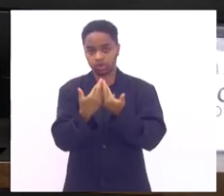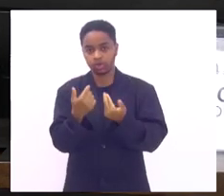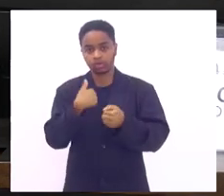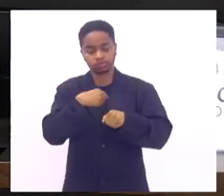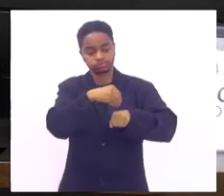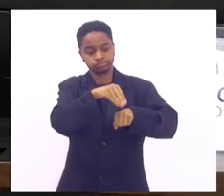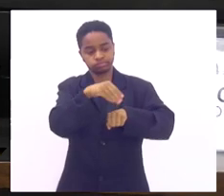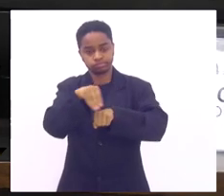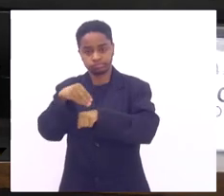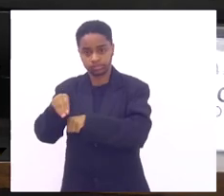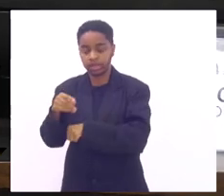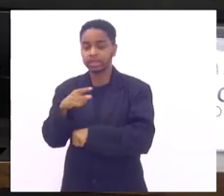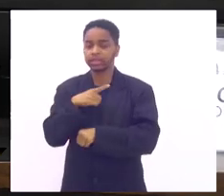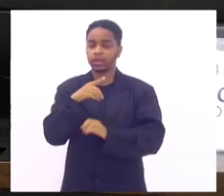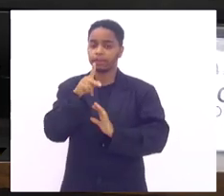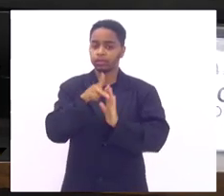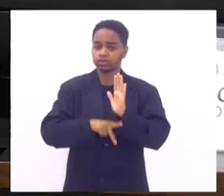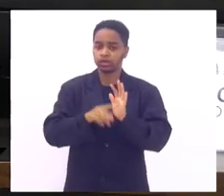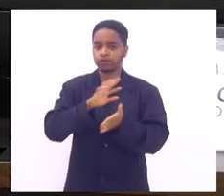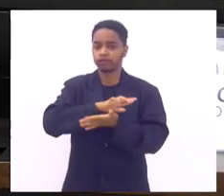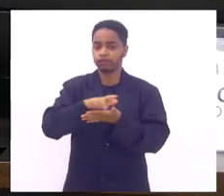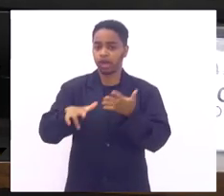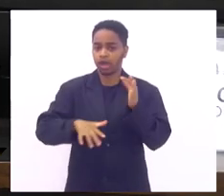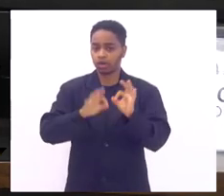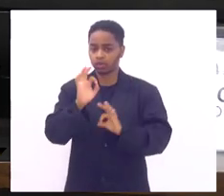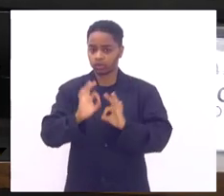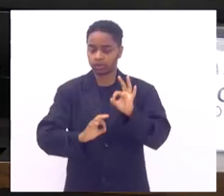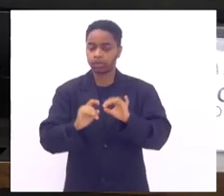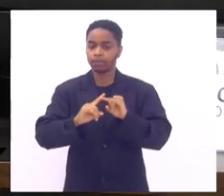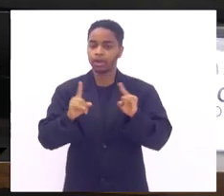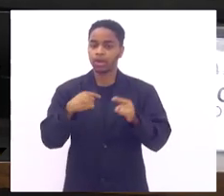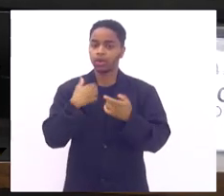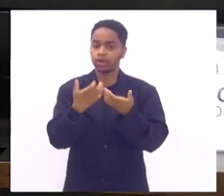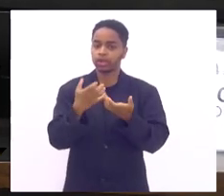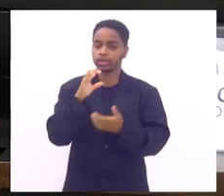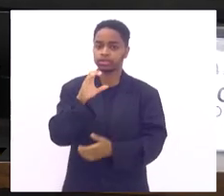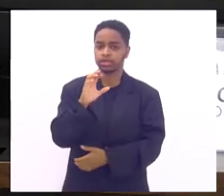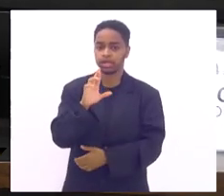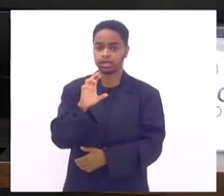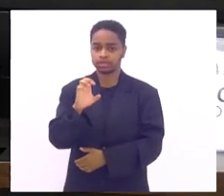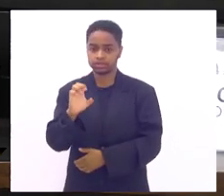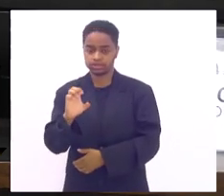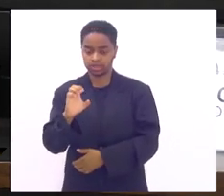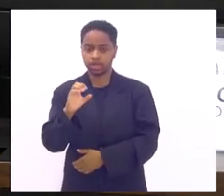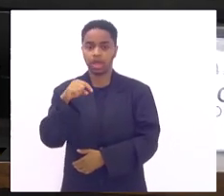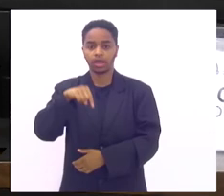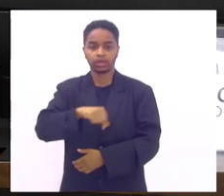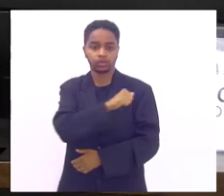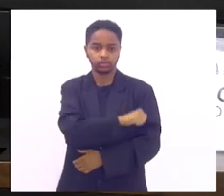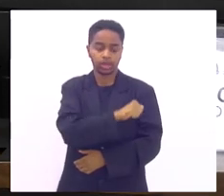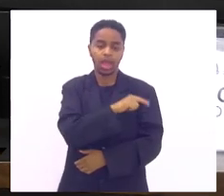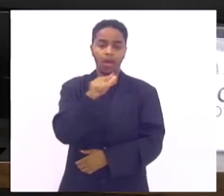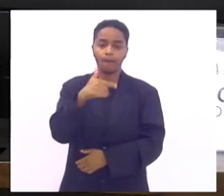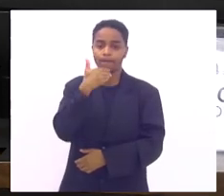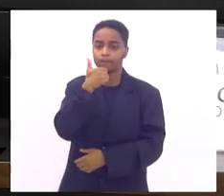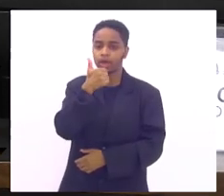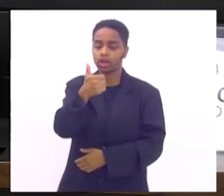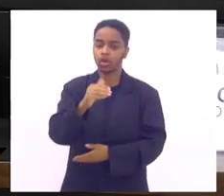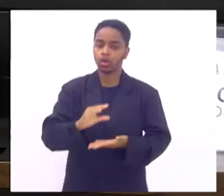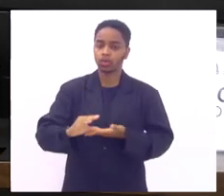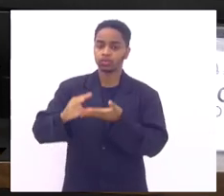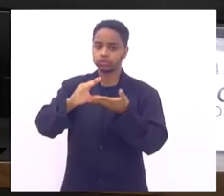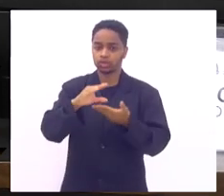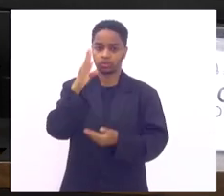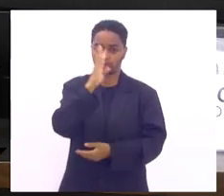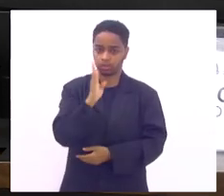todo o projeto montado e desenhado, que o CRC do Rio de Janeiro fosse o melhor conselho de contabilidade do Brasil, e que a classe,